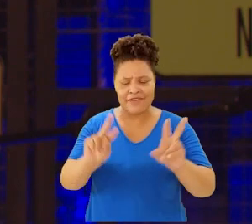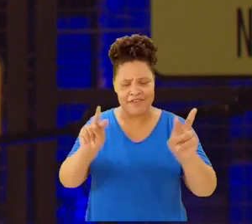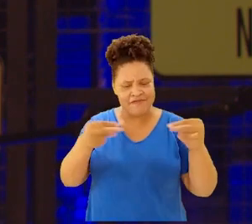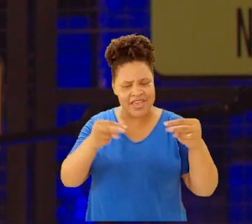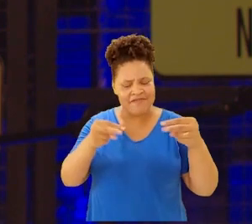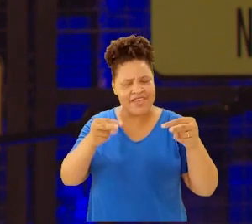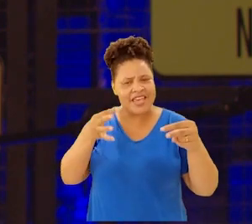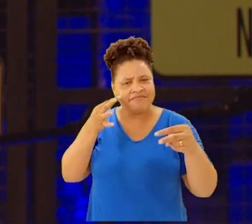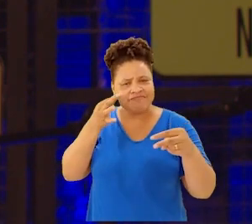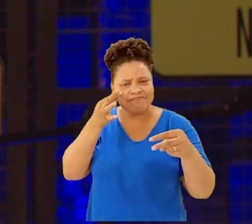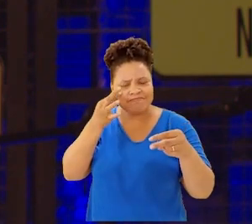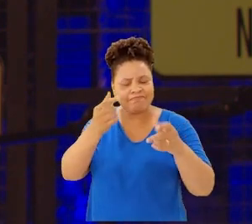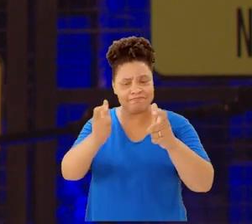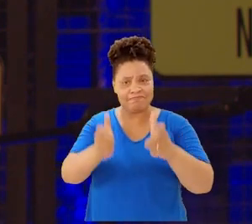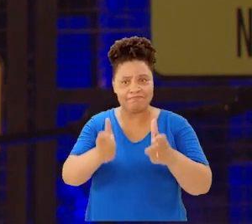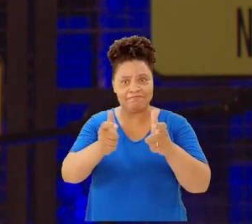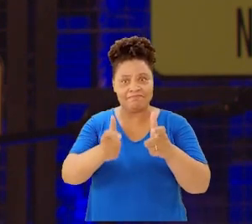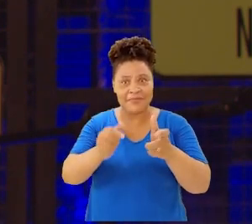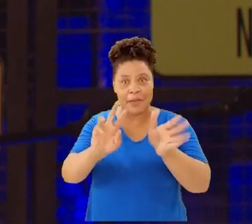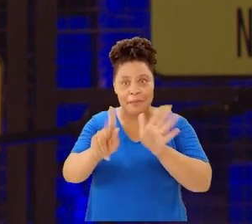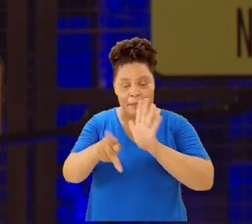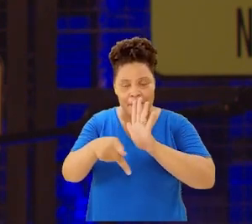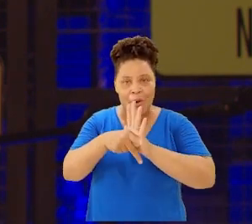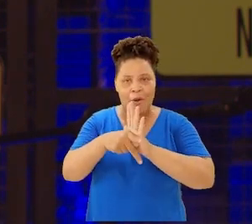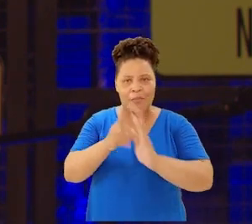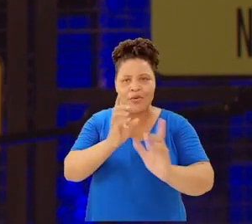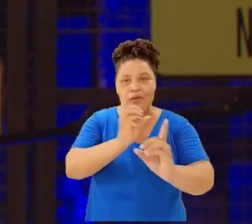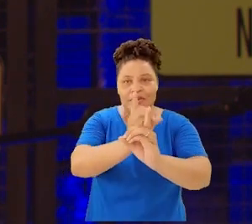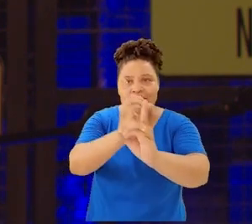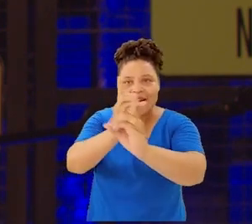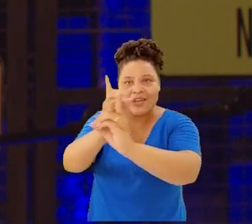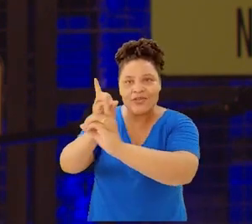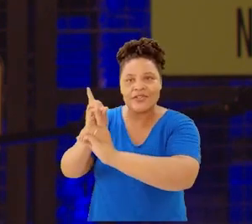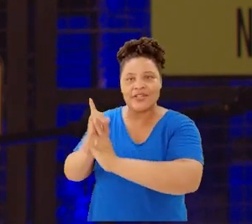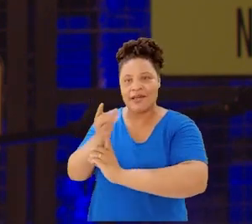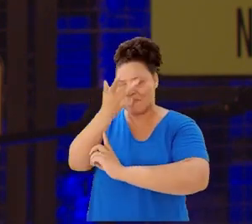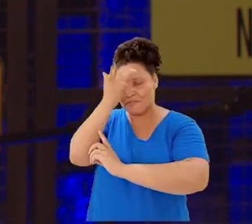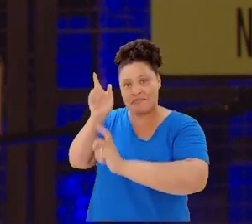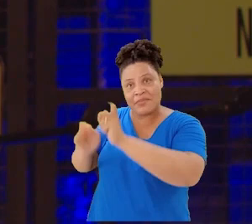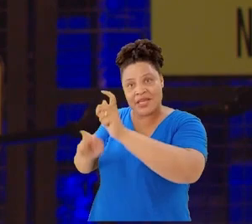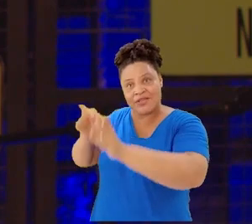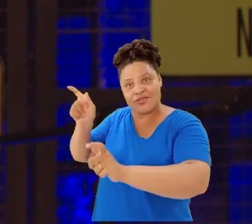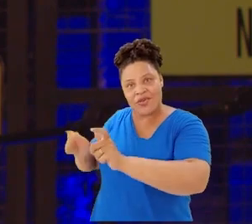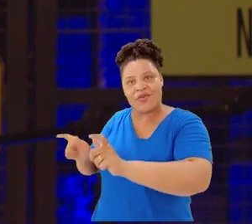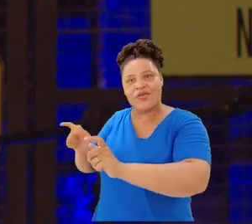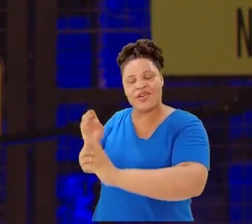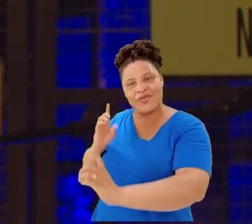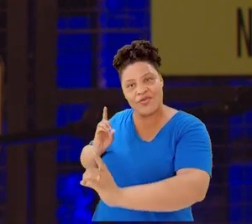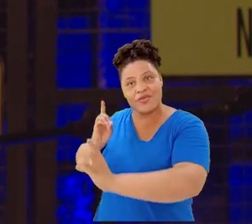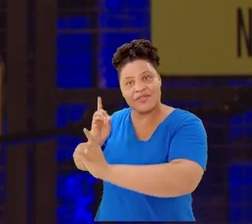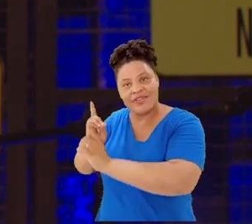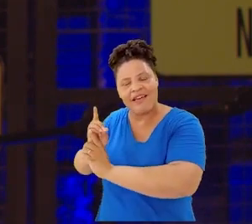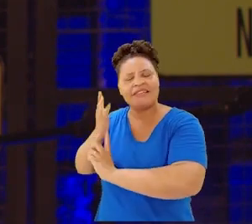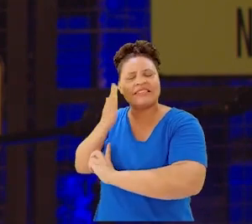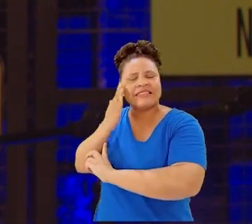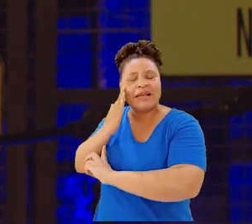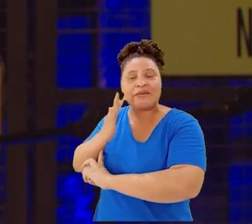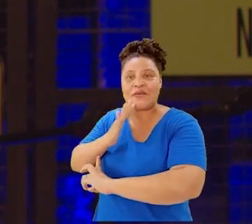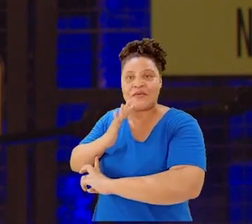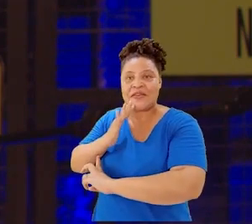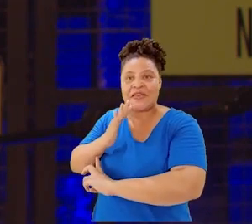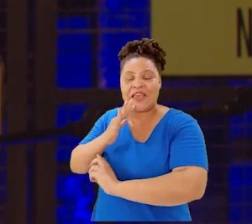nesse lugar mesmo. E de poder encontrar com as pessoas que enfim, vivenciaram o nosso disco.